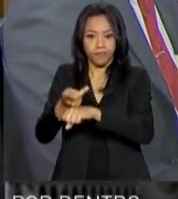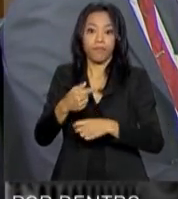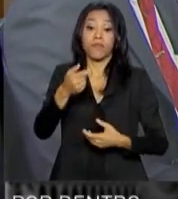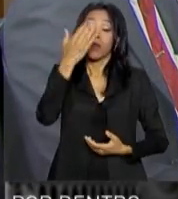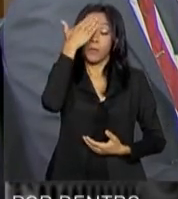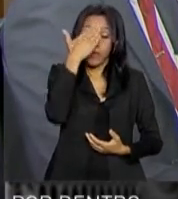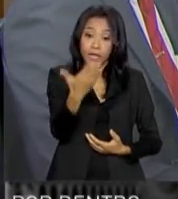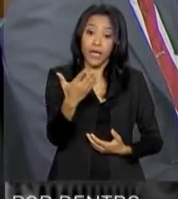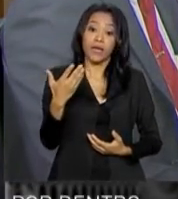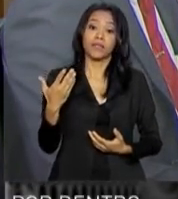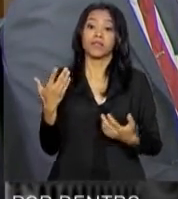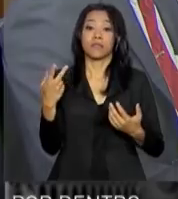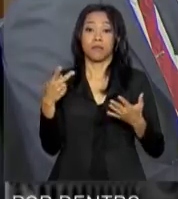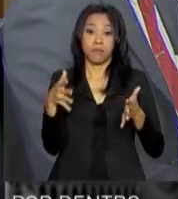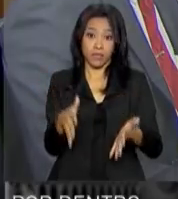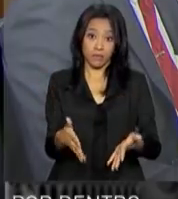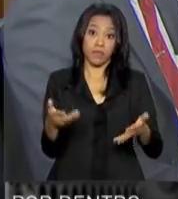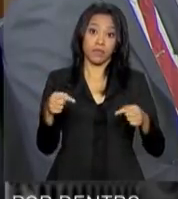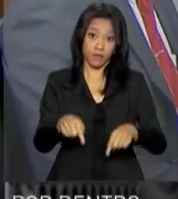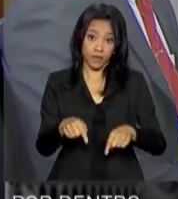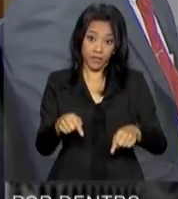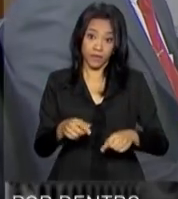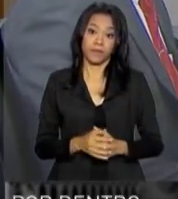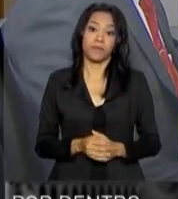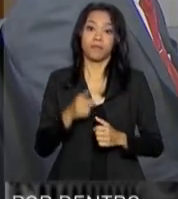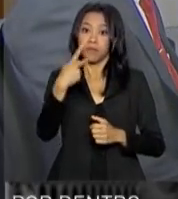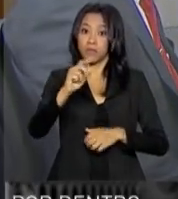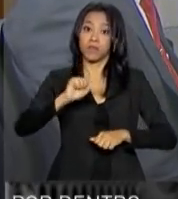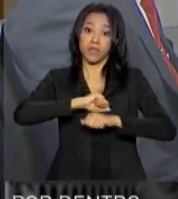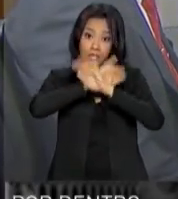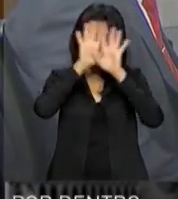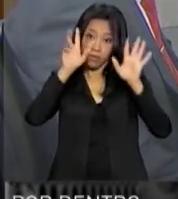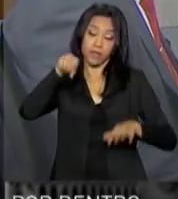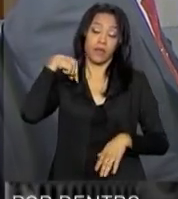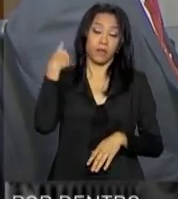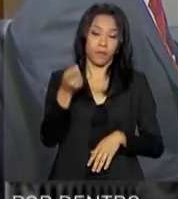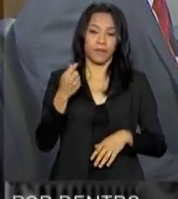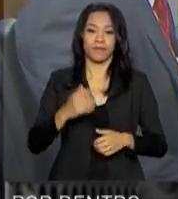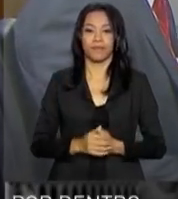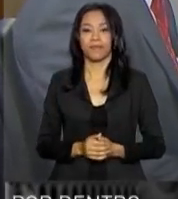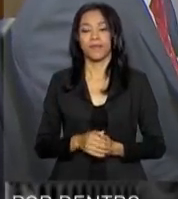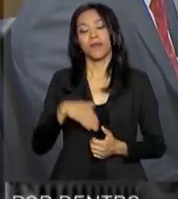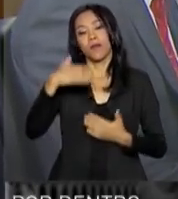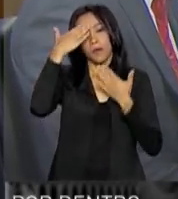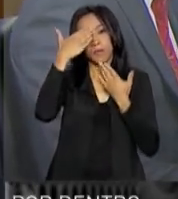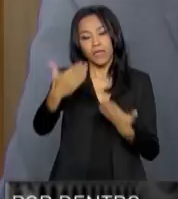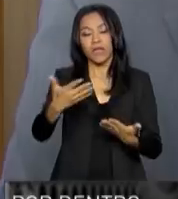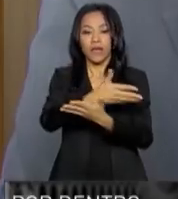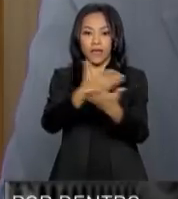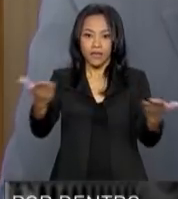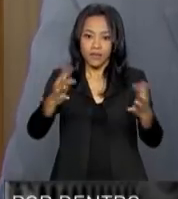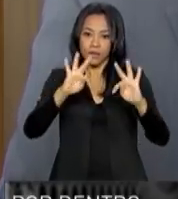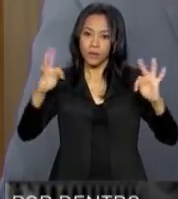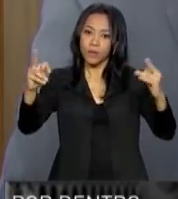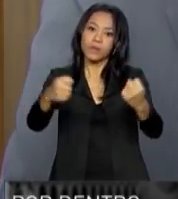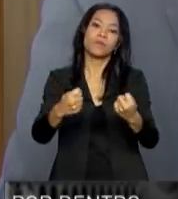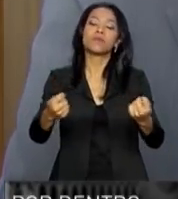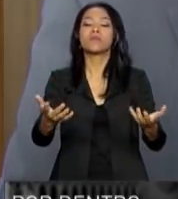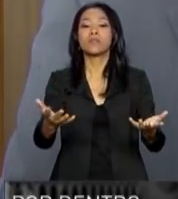participante sua participação aqui com a gente também tem os seus esclarecimentos e até uma próxima oportunidade obrigado cara é obrigado a todos os ouvintes